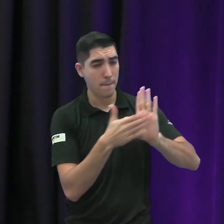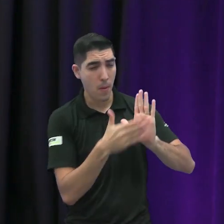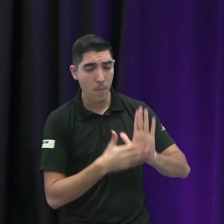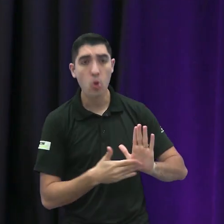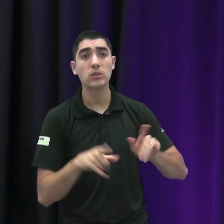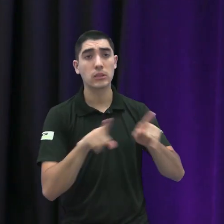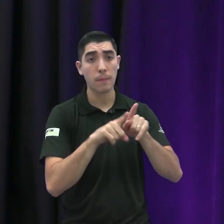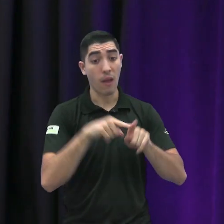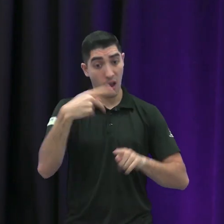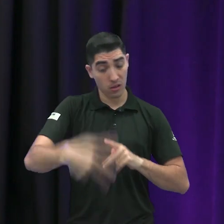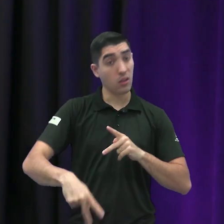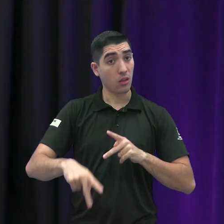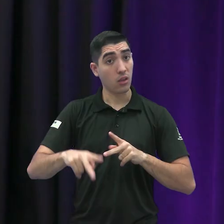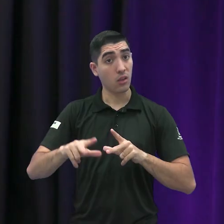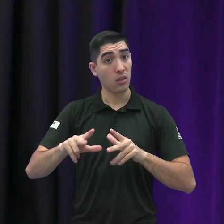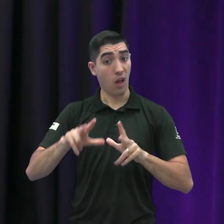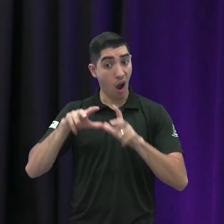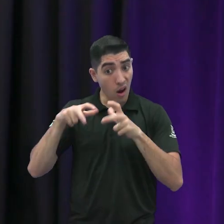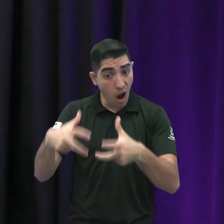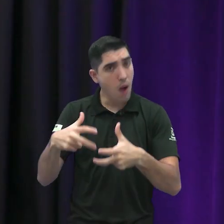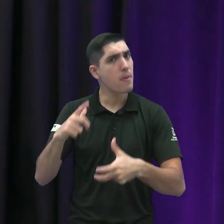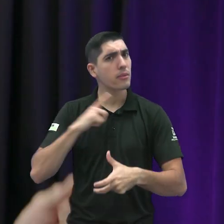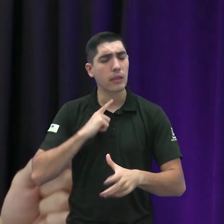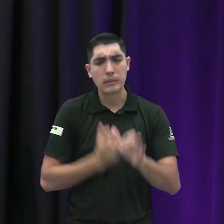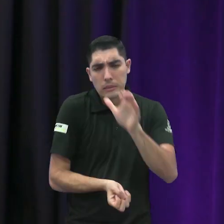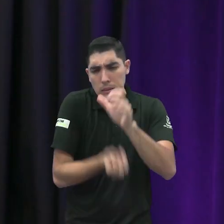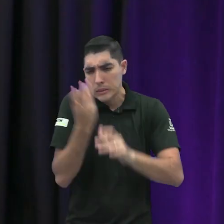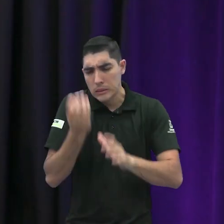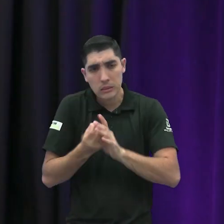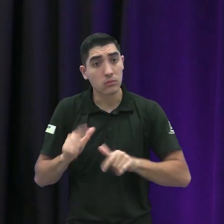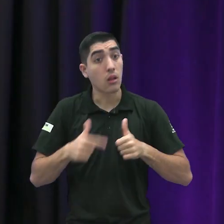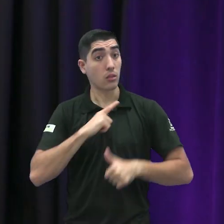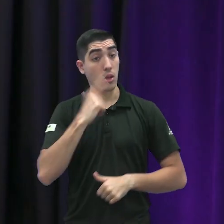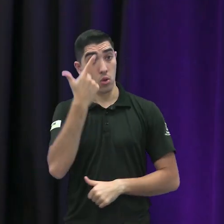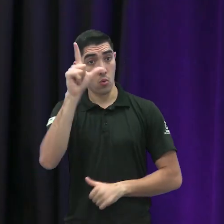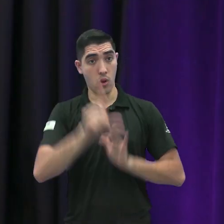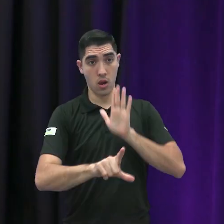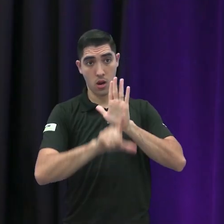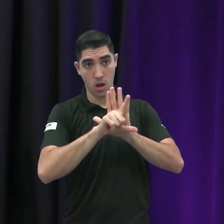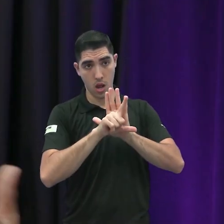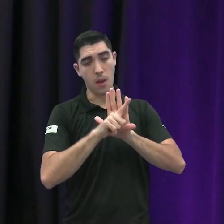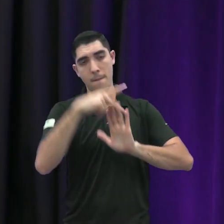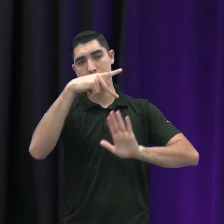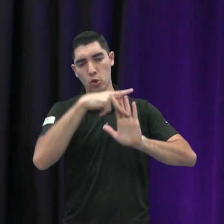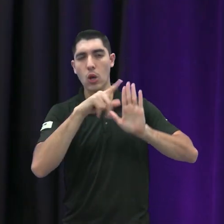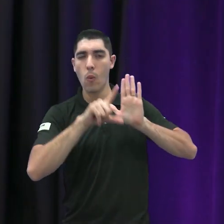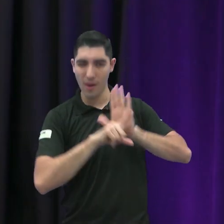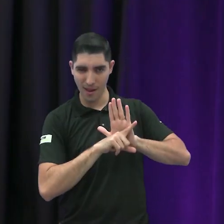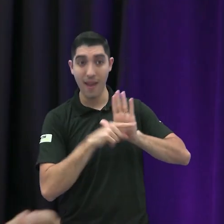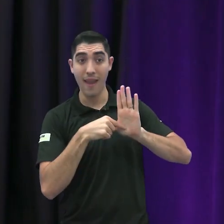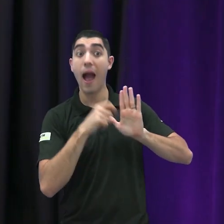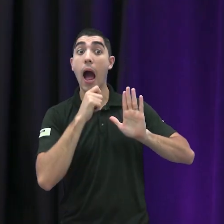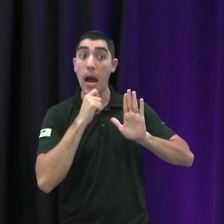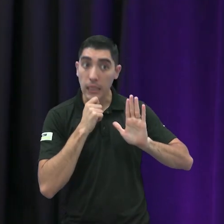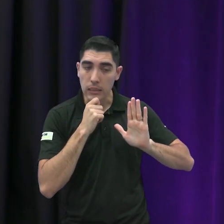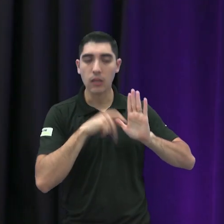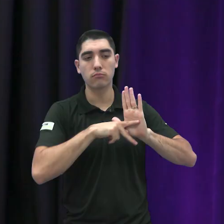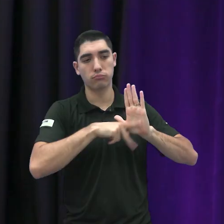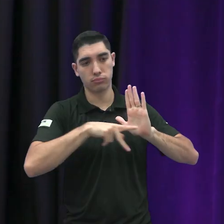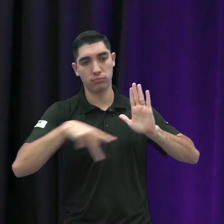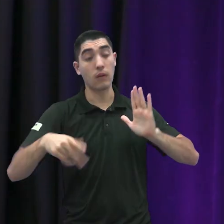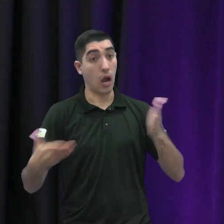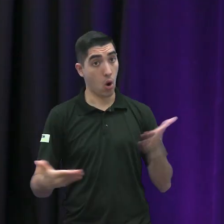aqui no Legislativo direto, né? Muito. Tem uma lei, um projeto de lei, né, em tramitação